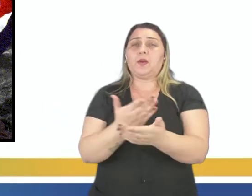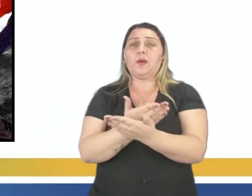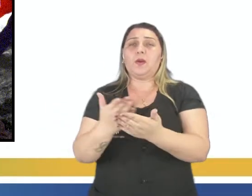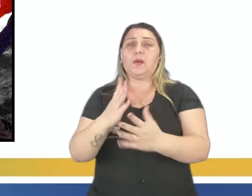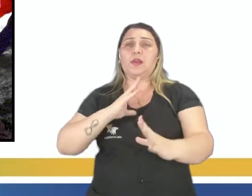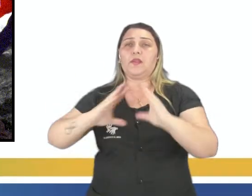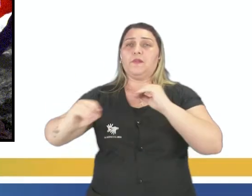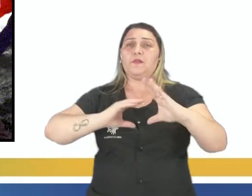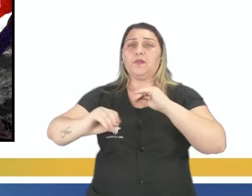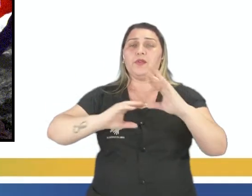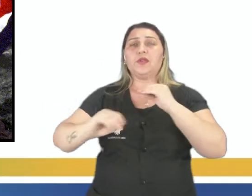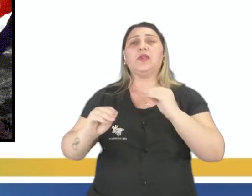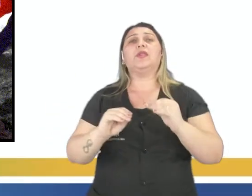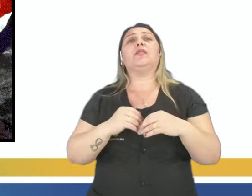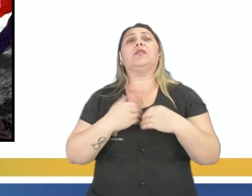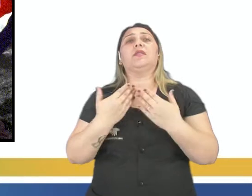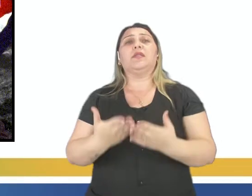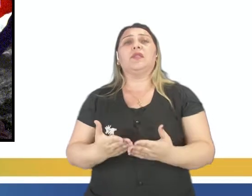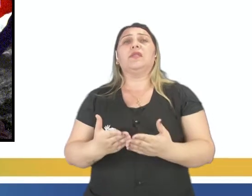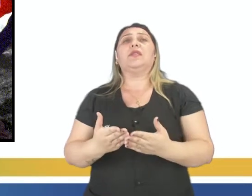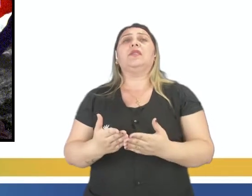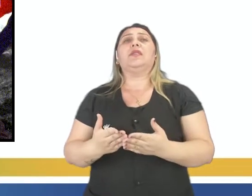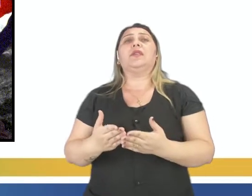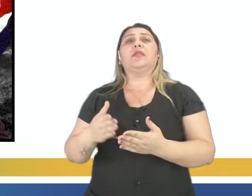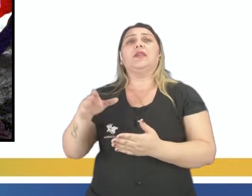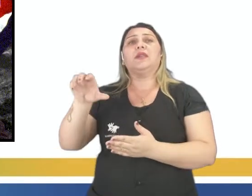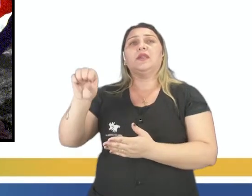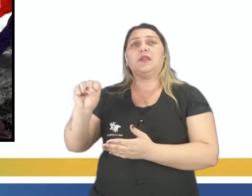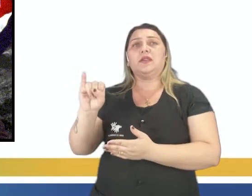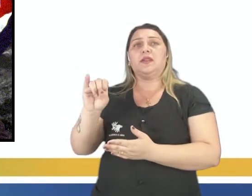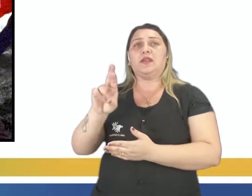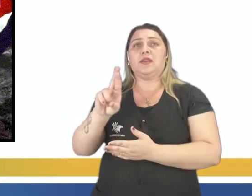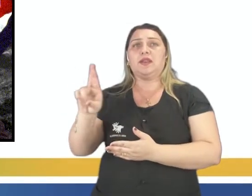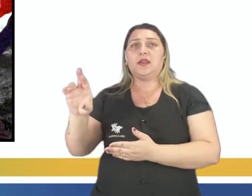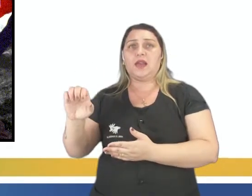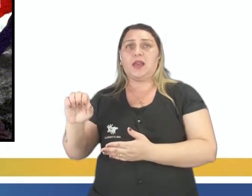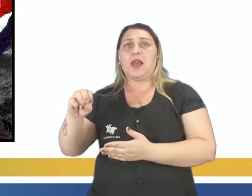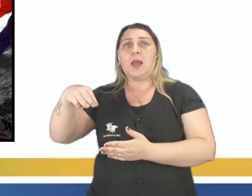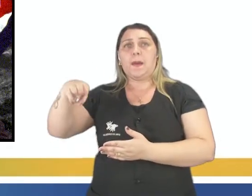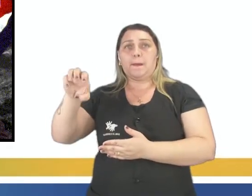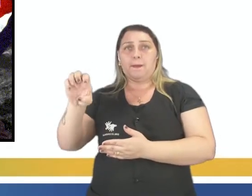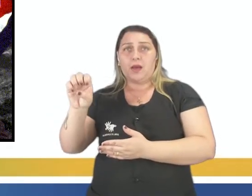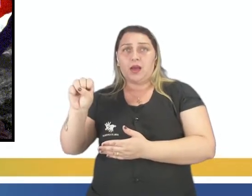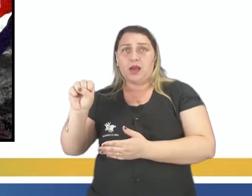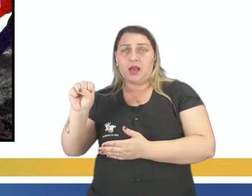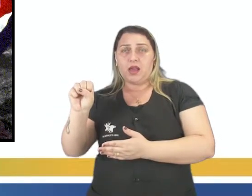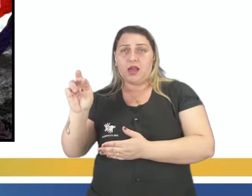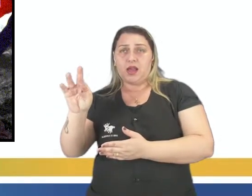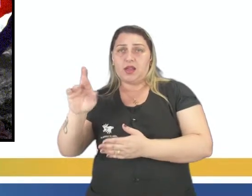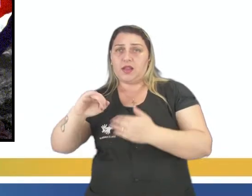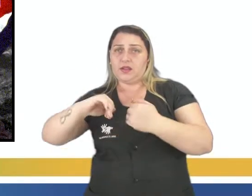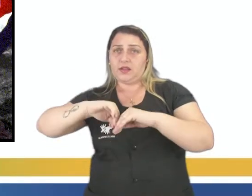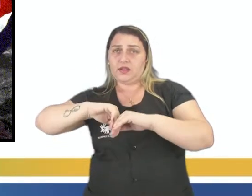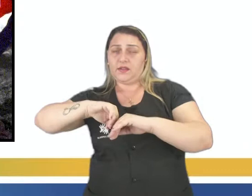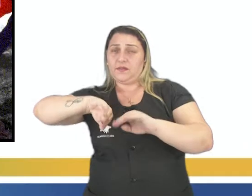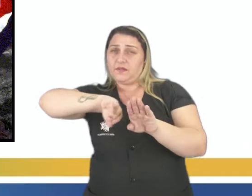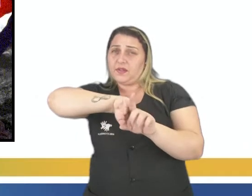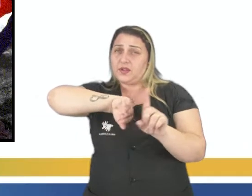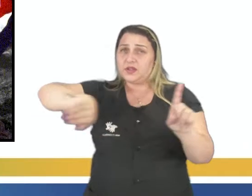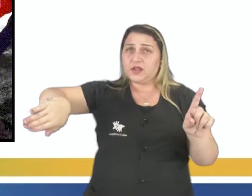a fugir. E aí eles vão para Sierra Maestra, que é uma serra afastada, né? E lá eles começam a